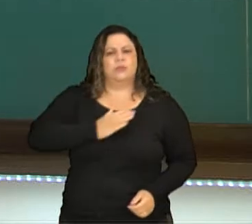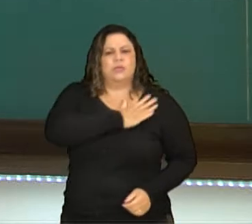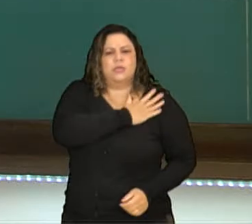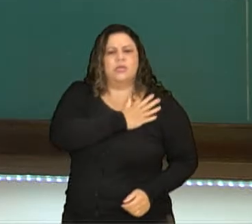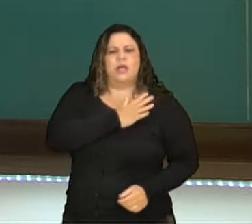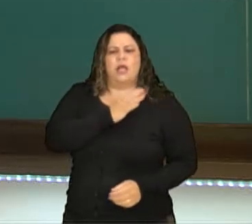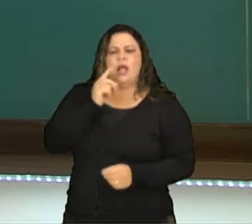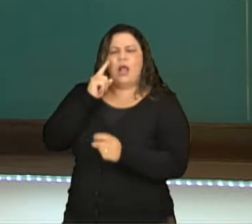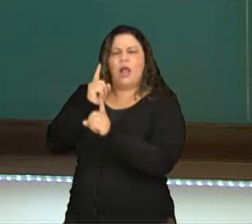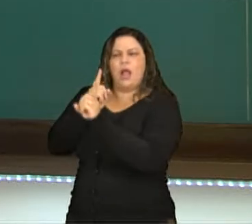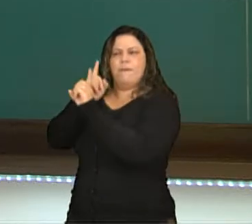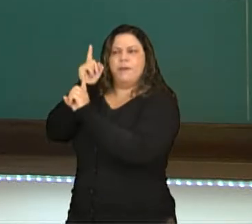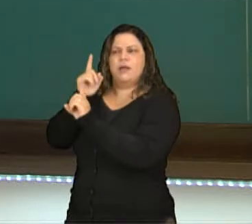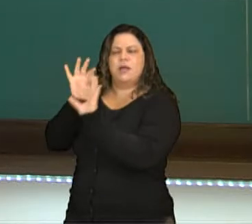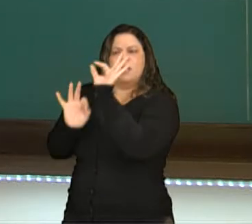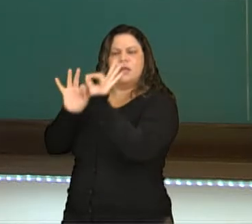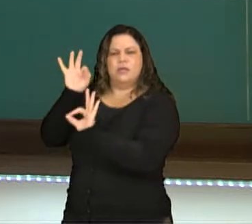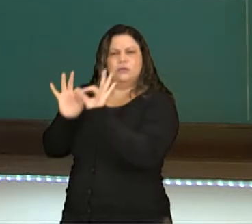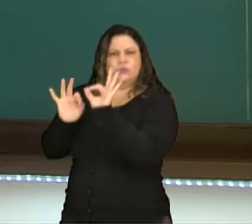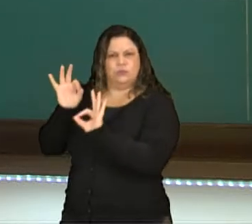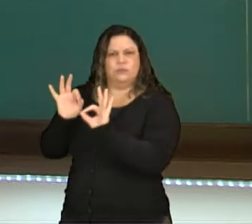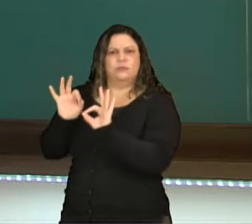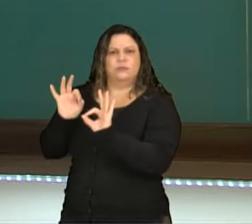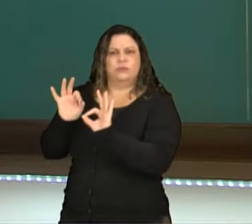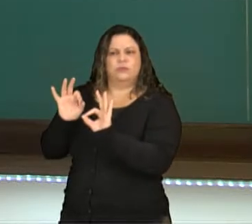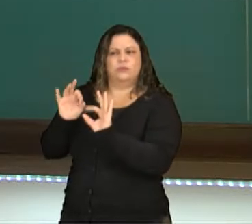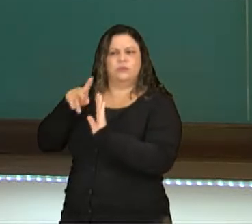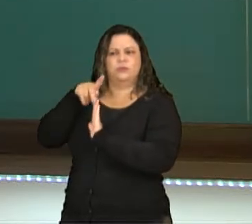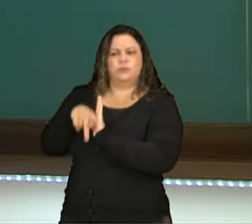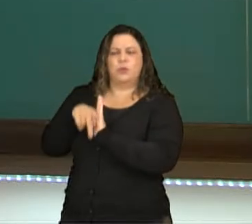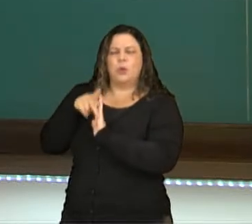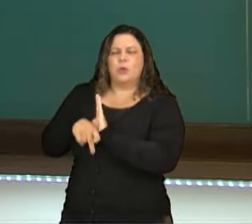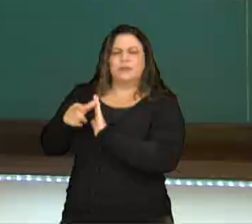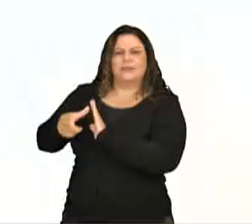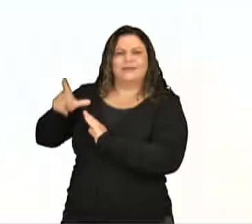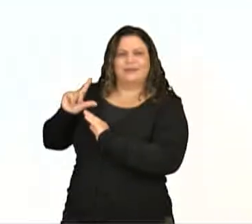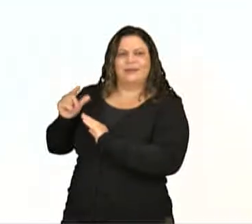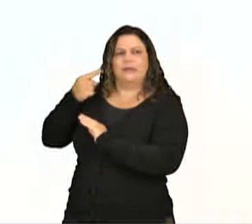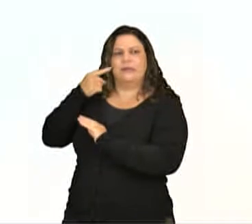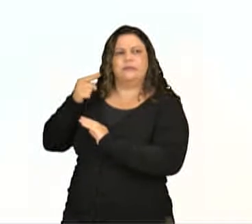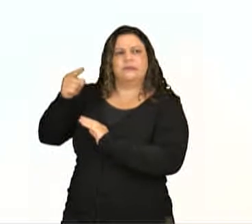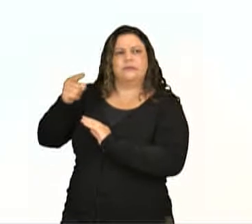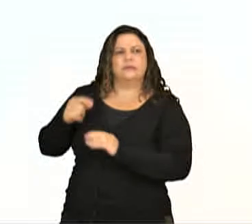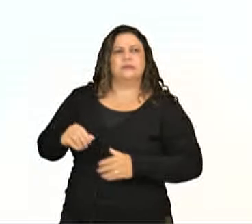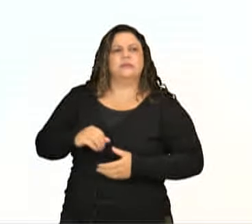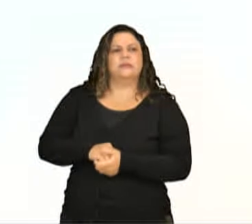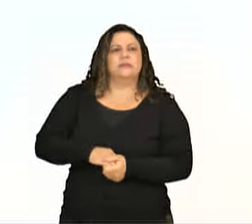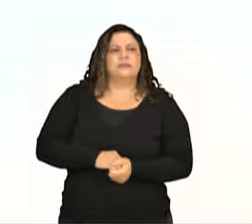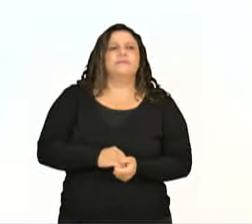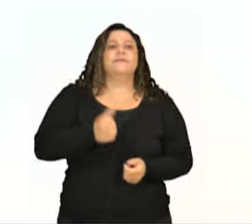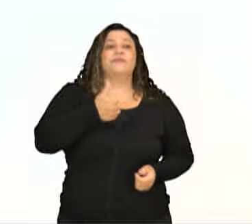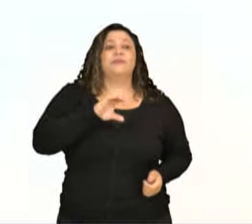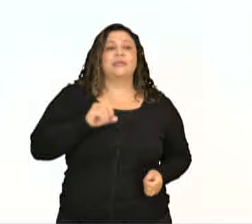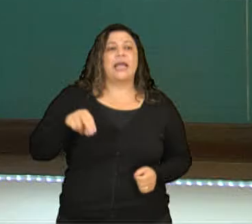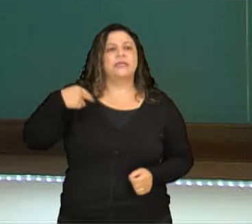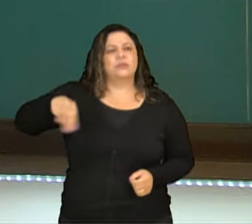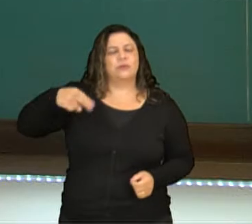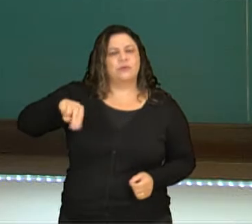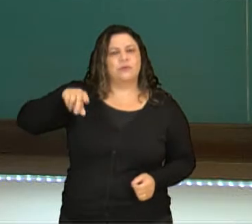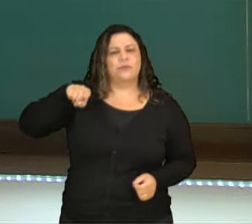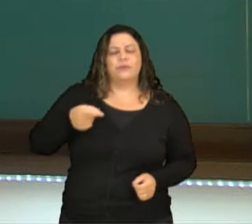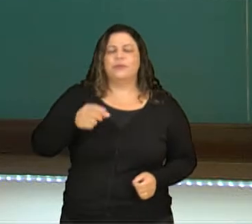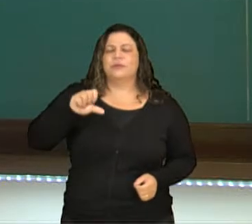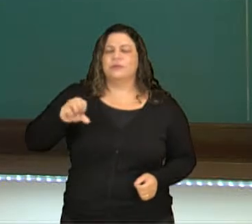dele acontecer. Em 10 de novembro de 1937, Getúlio Vargas, baseado na ideia